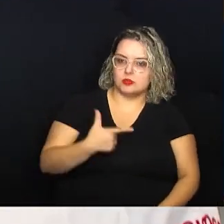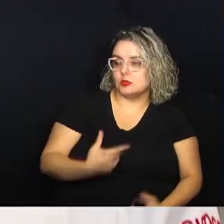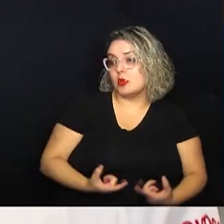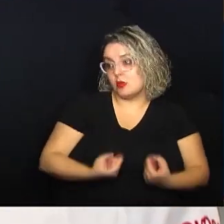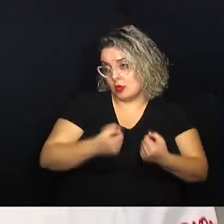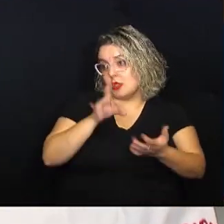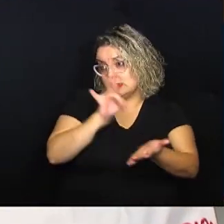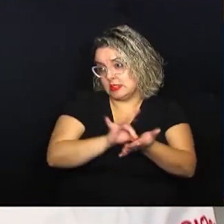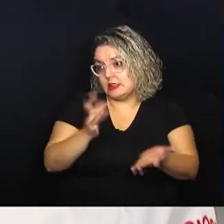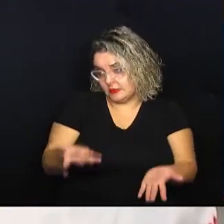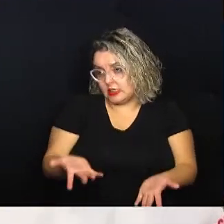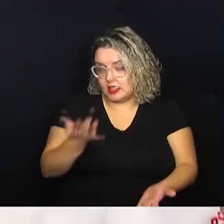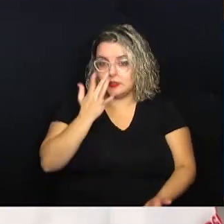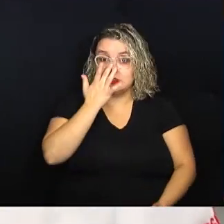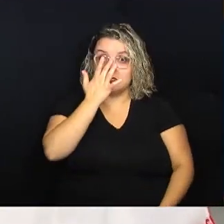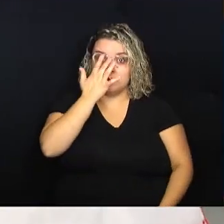né?